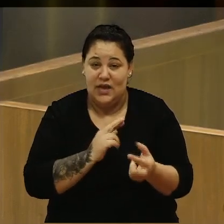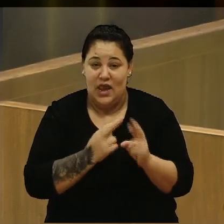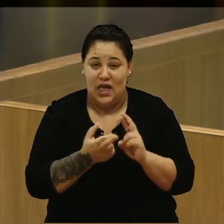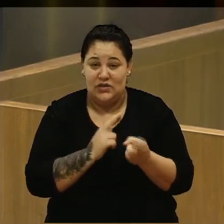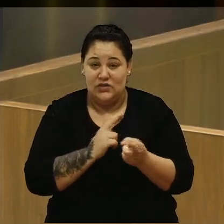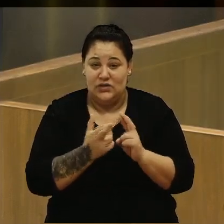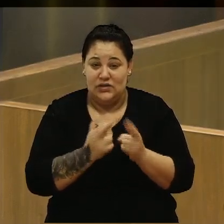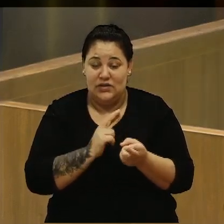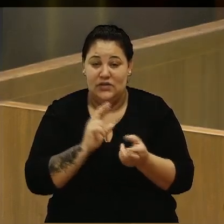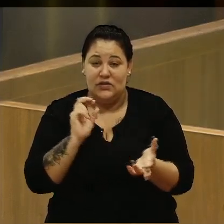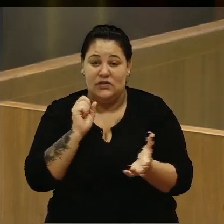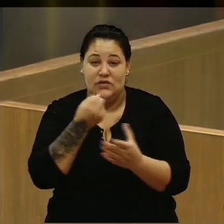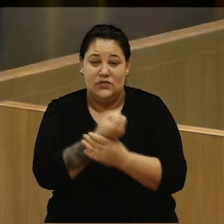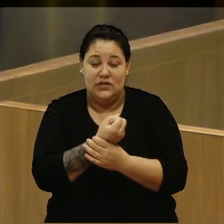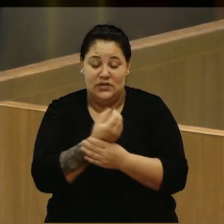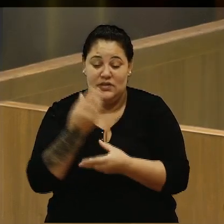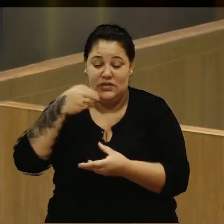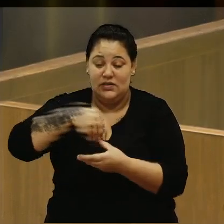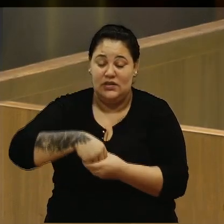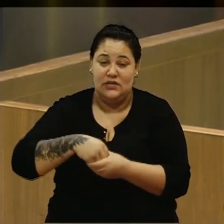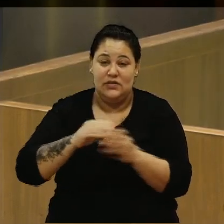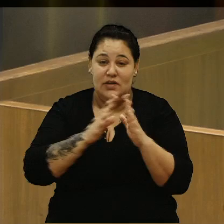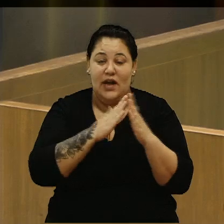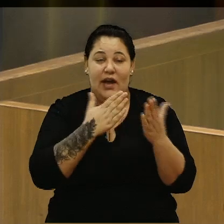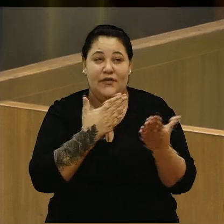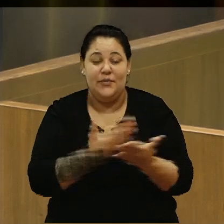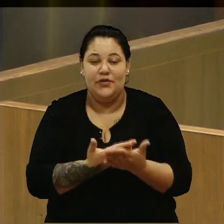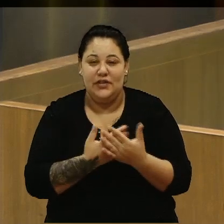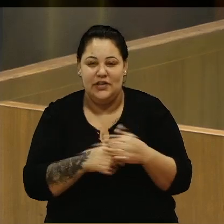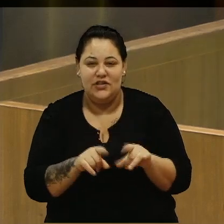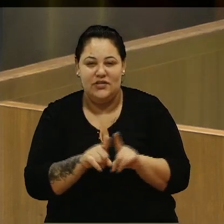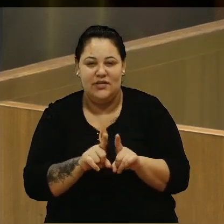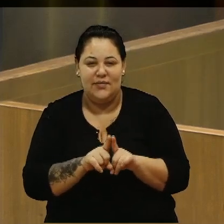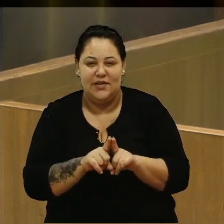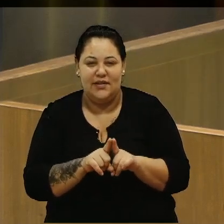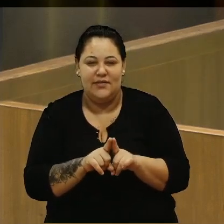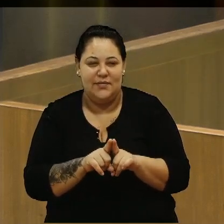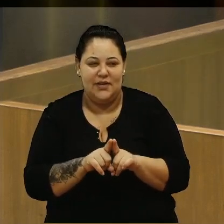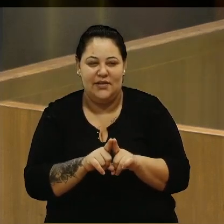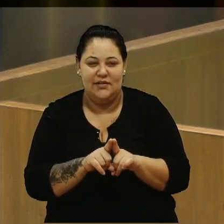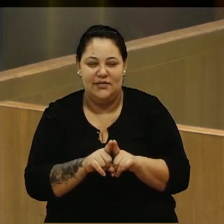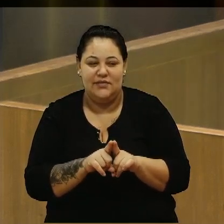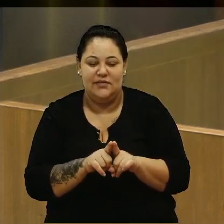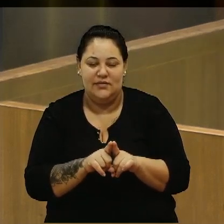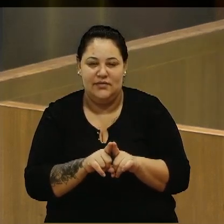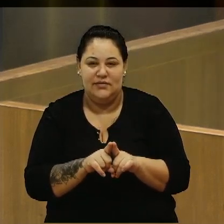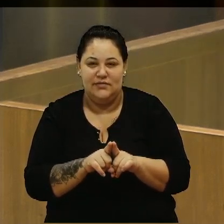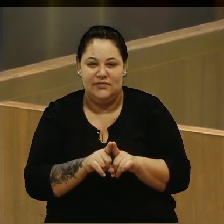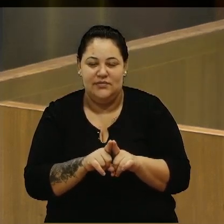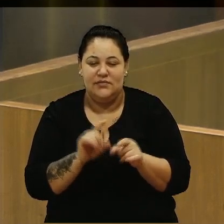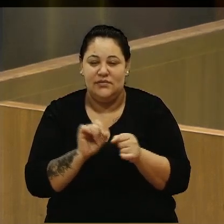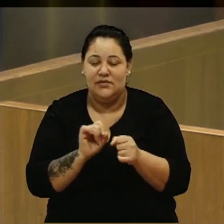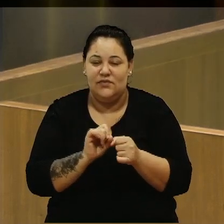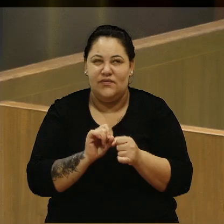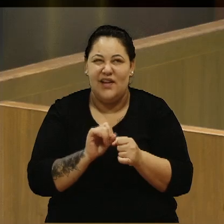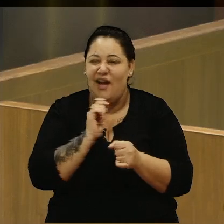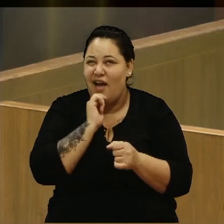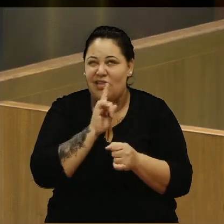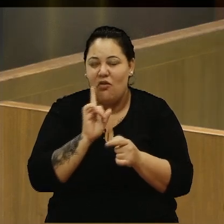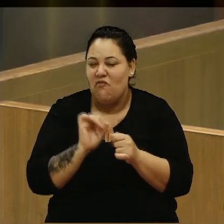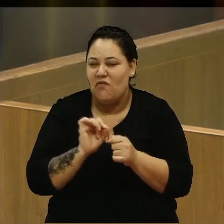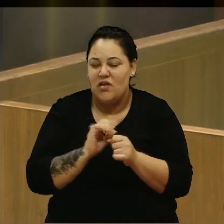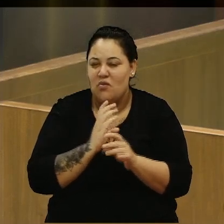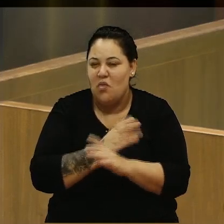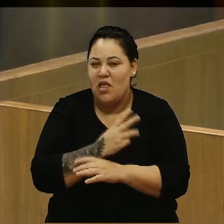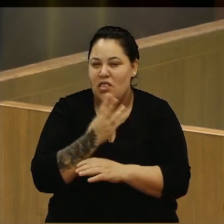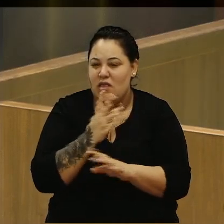à segurança nas escolas. E, de lá para cá, não faz nem 3 semanas,